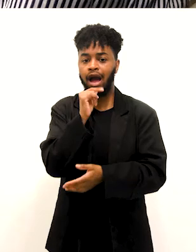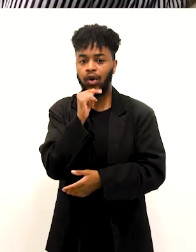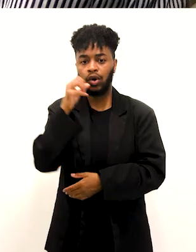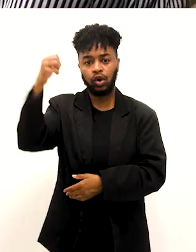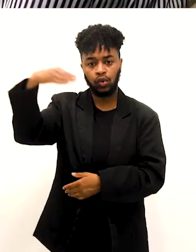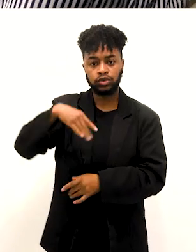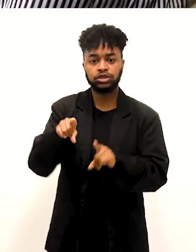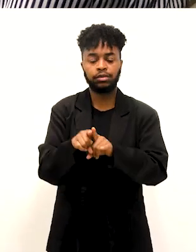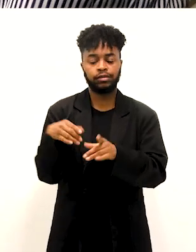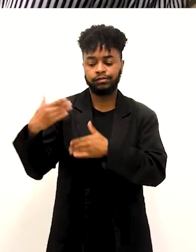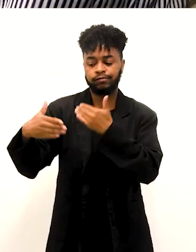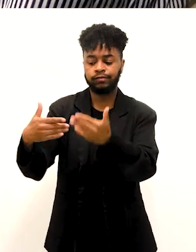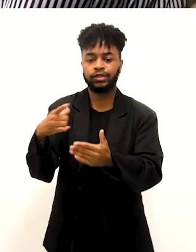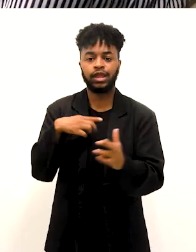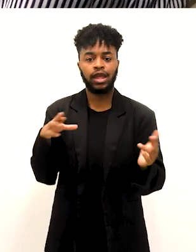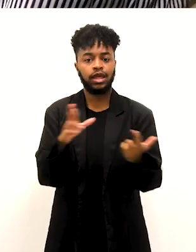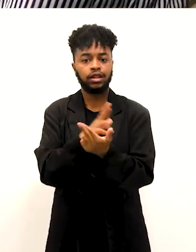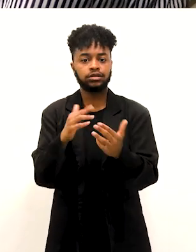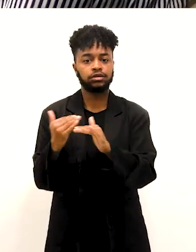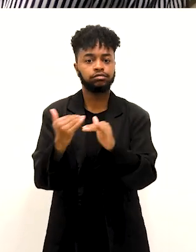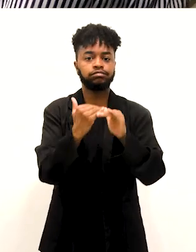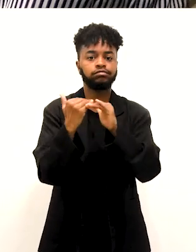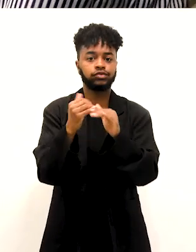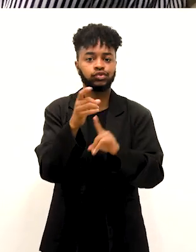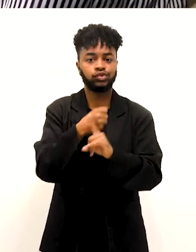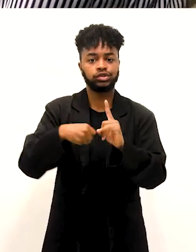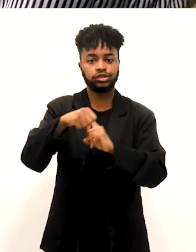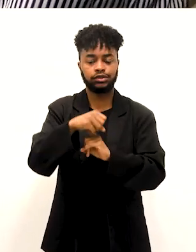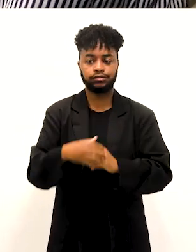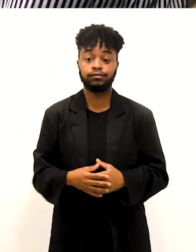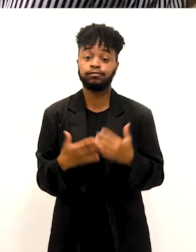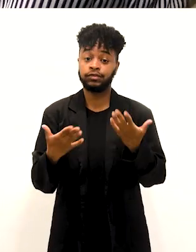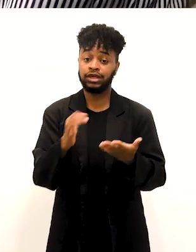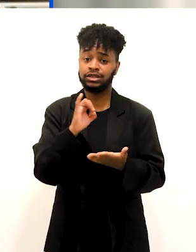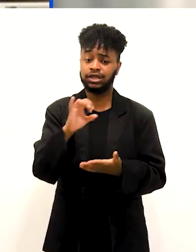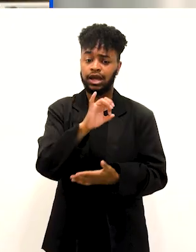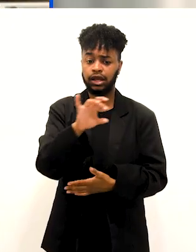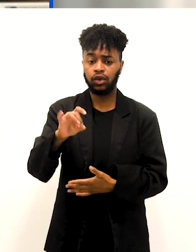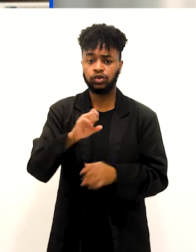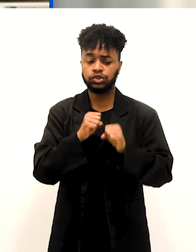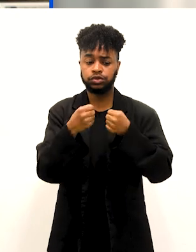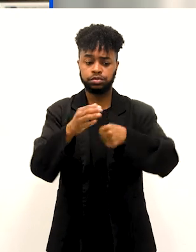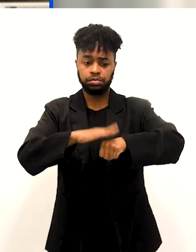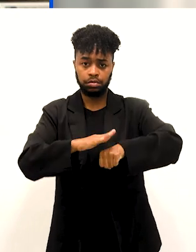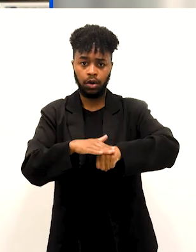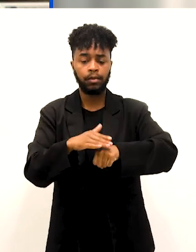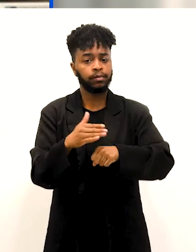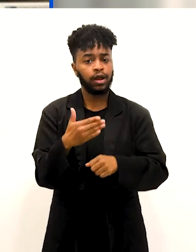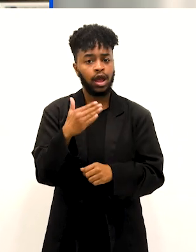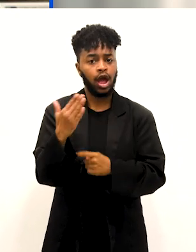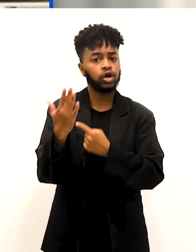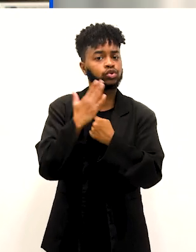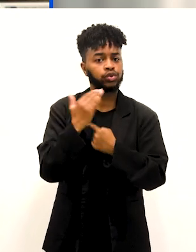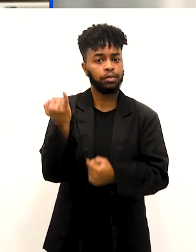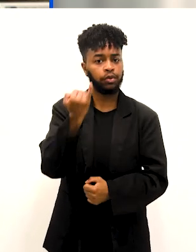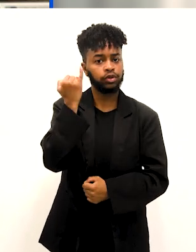resultar, ao longo do tempo, numa relação mais equilibrada com a sociedade também. Então, cada um fazer sua parte é gratificante, porque a gente sabe que aquele